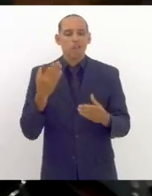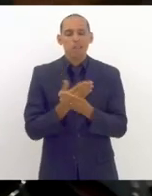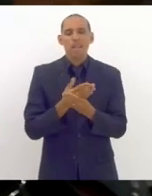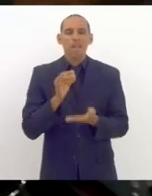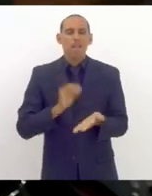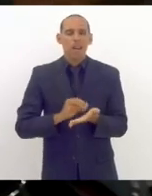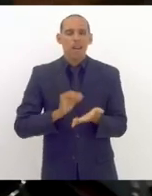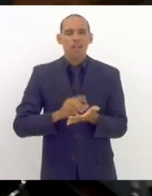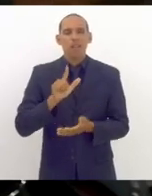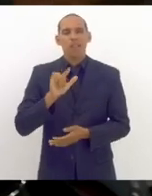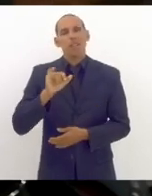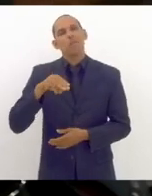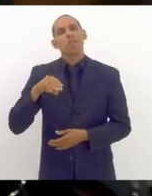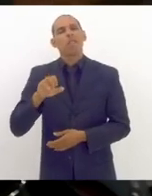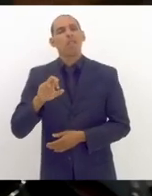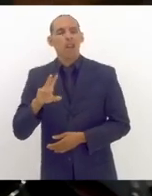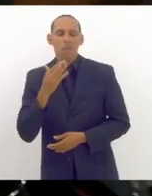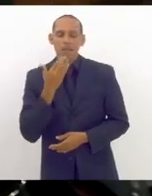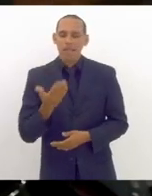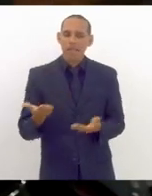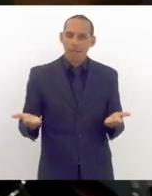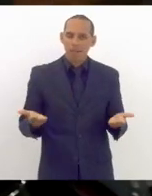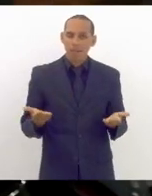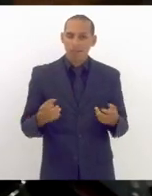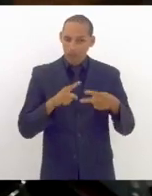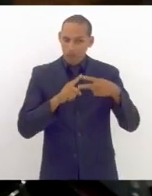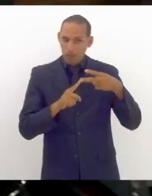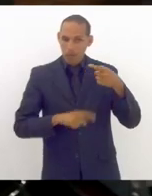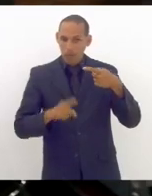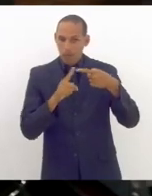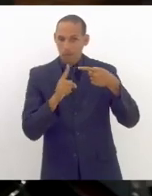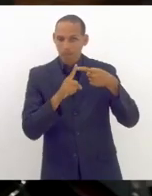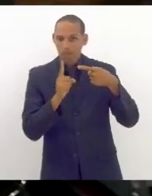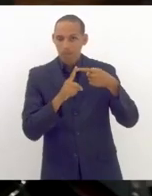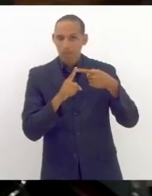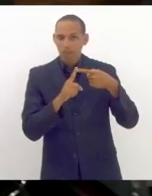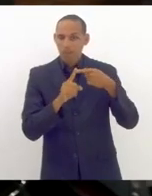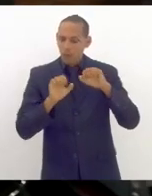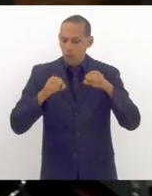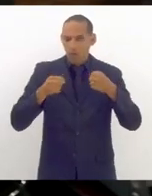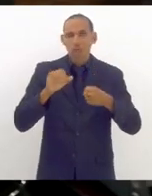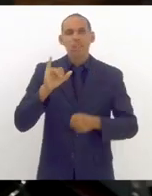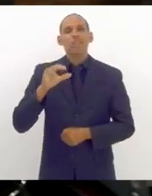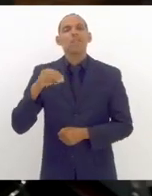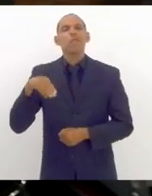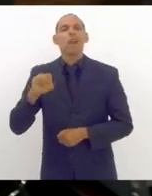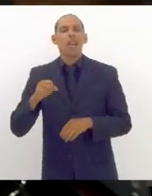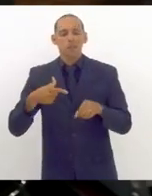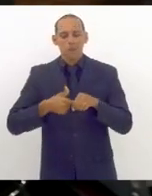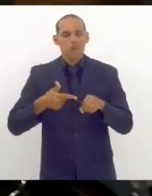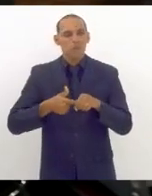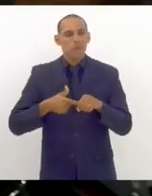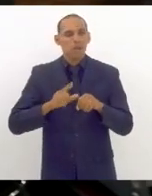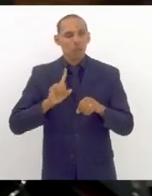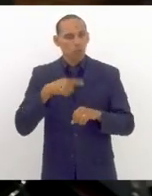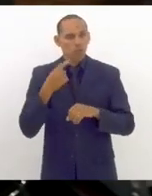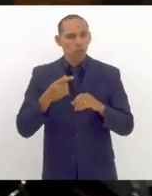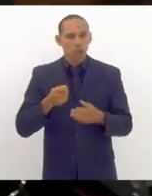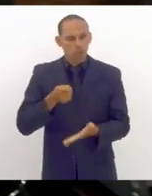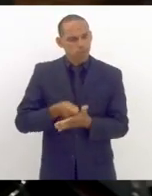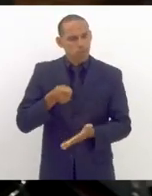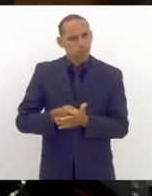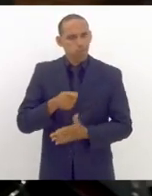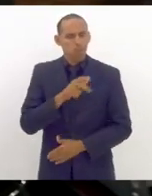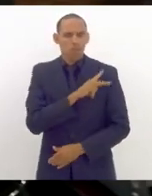e pede uma liminar né então duas coisas aqui primeiro vamos correr atrás do nosso SMS dos combustíveis existe